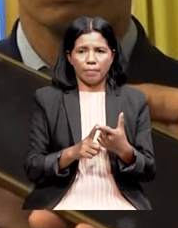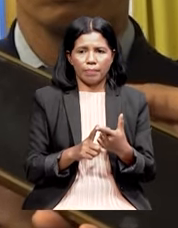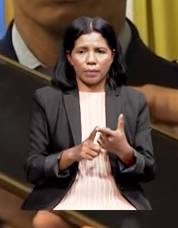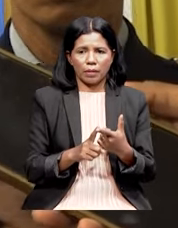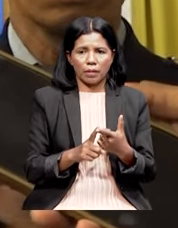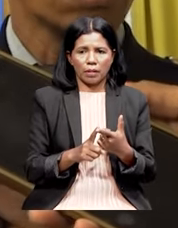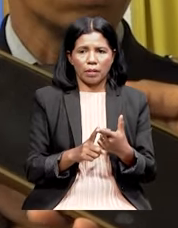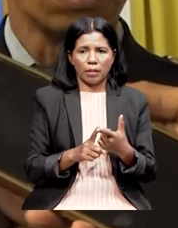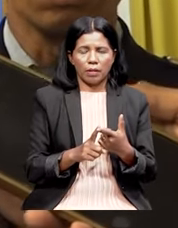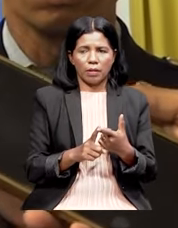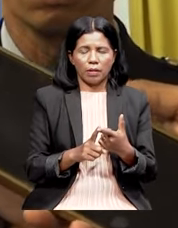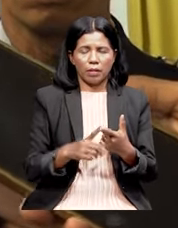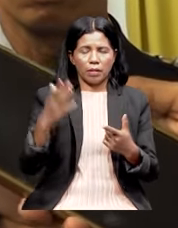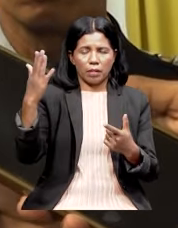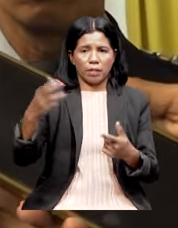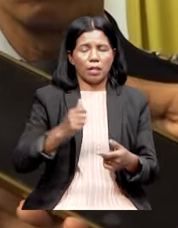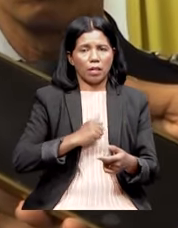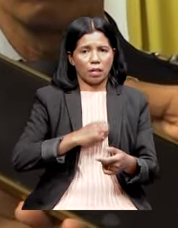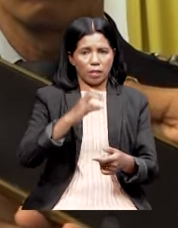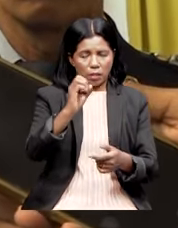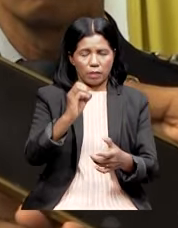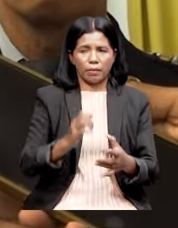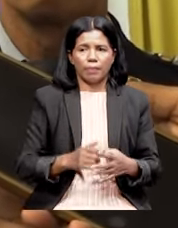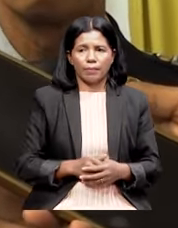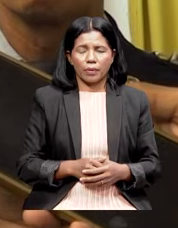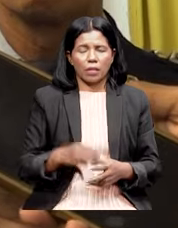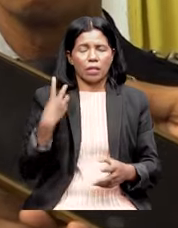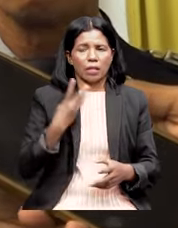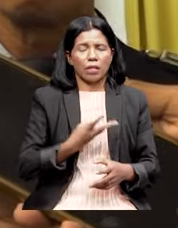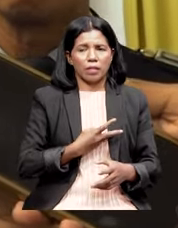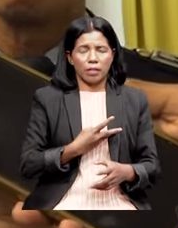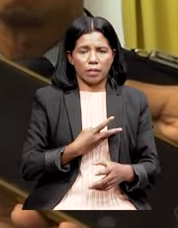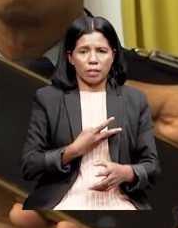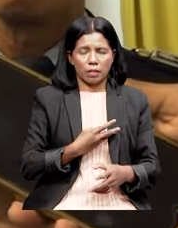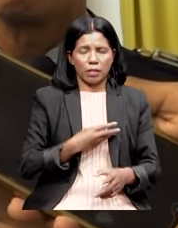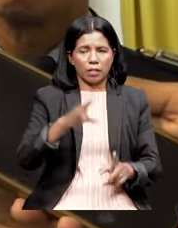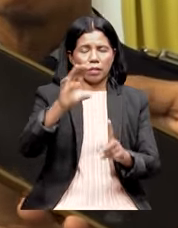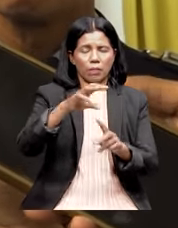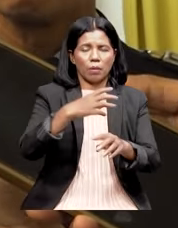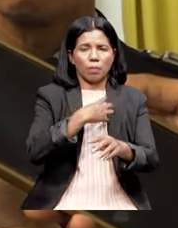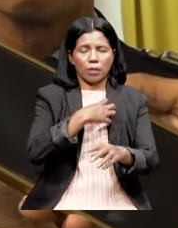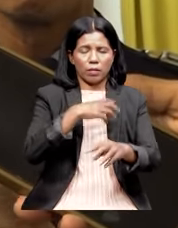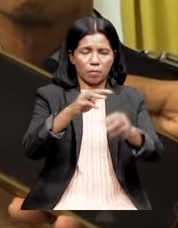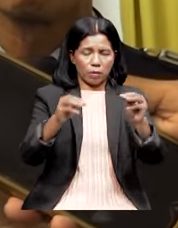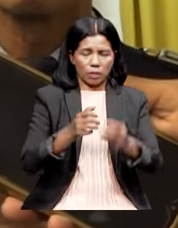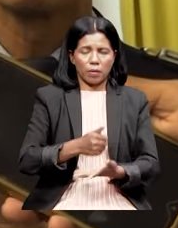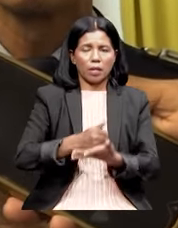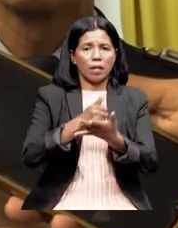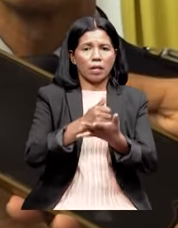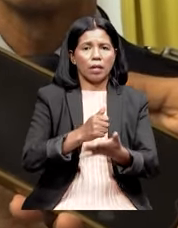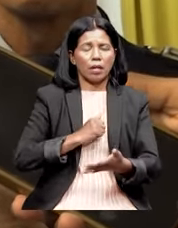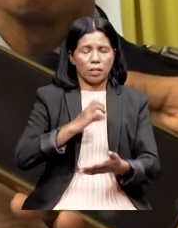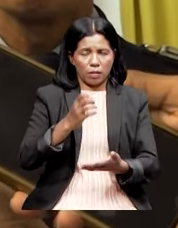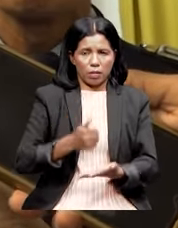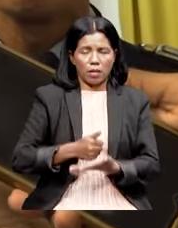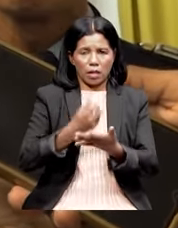datang filfale ia hatu dunia ita ni yang parte komando municipio Einaro atende ona